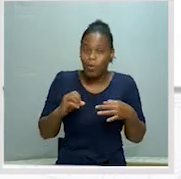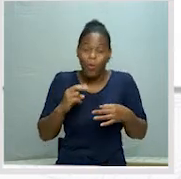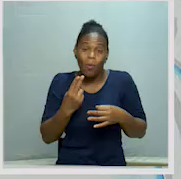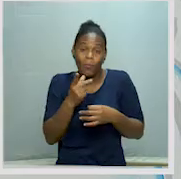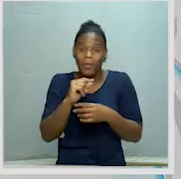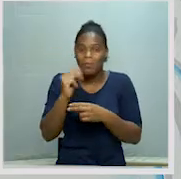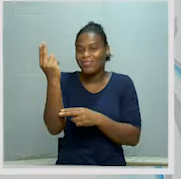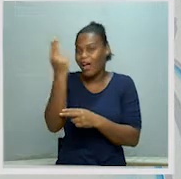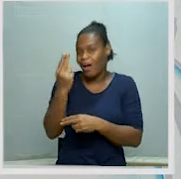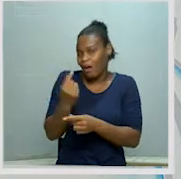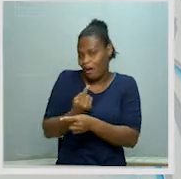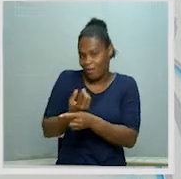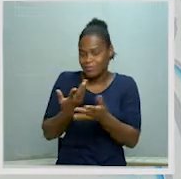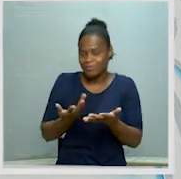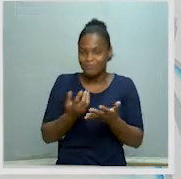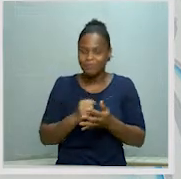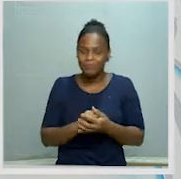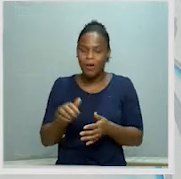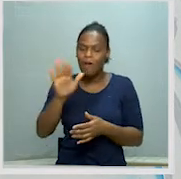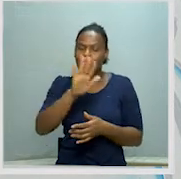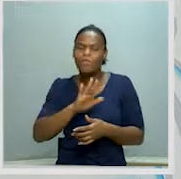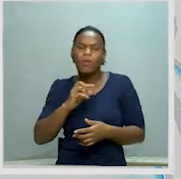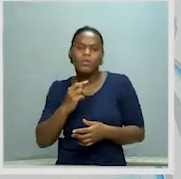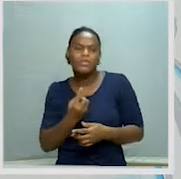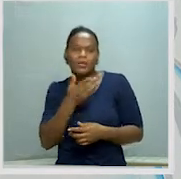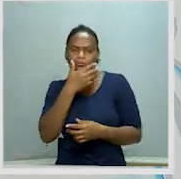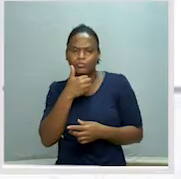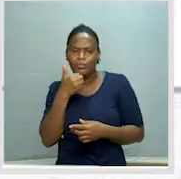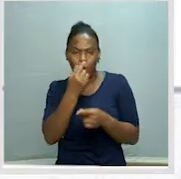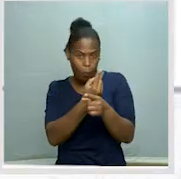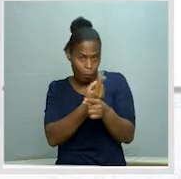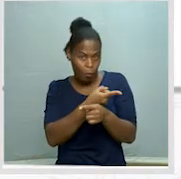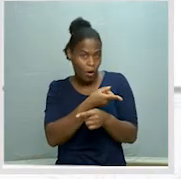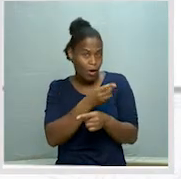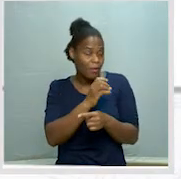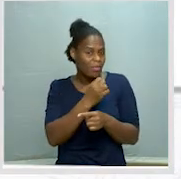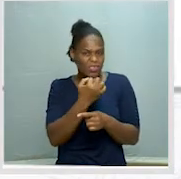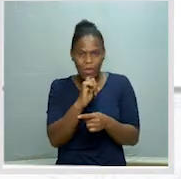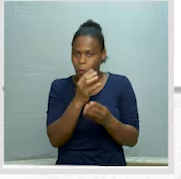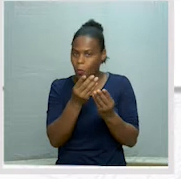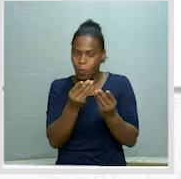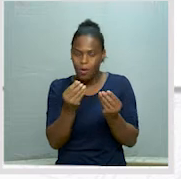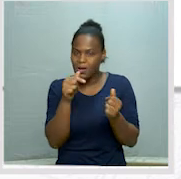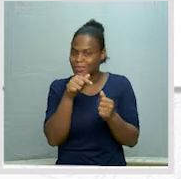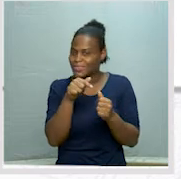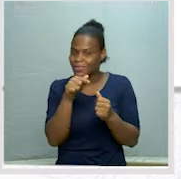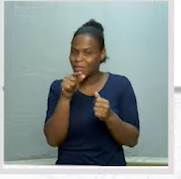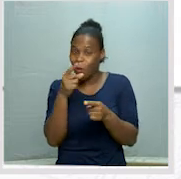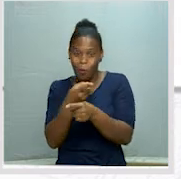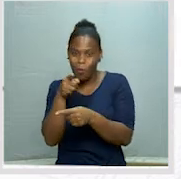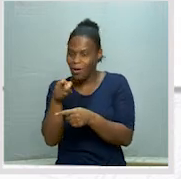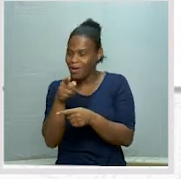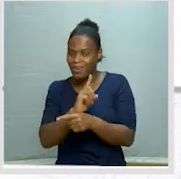artística. O caráter estético de um objeto não é uma qualidade desse objeto, mas